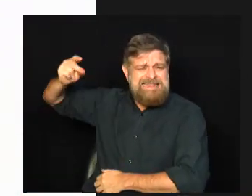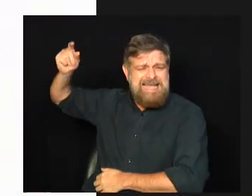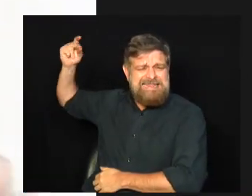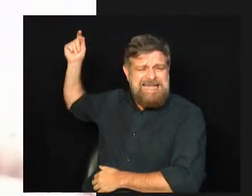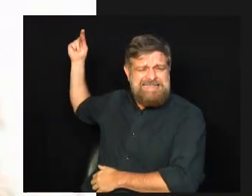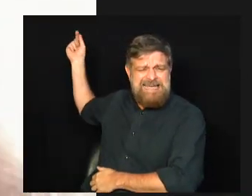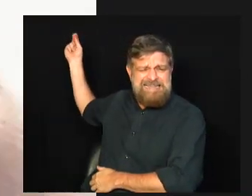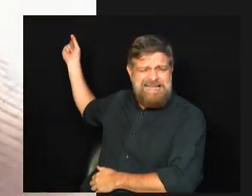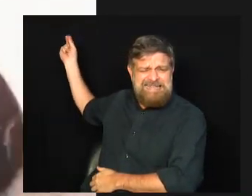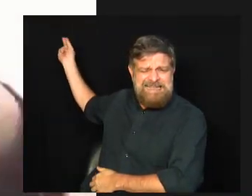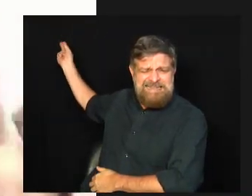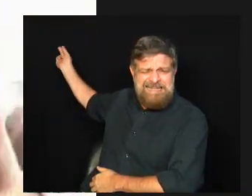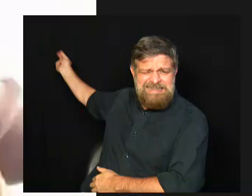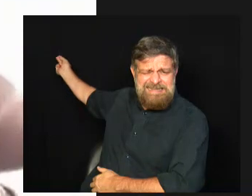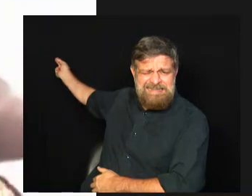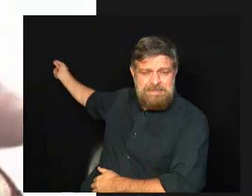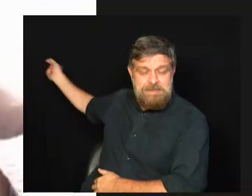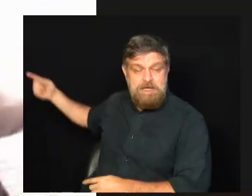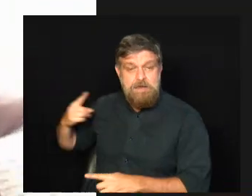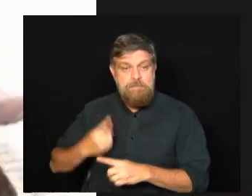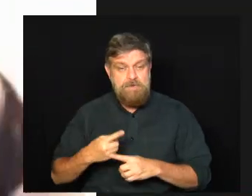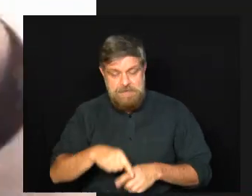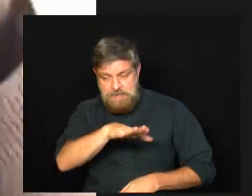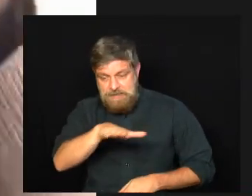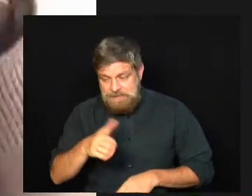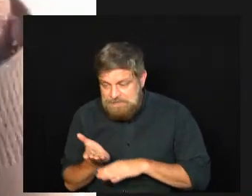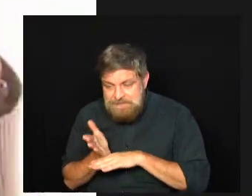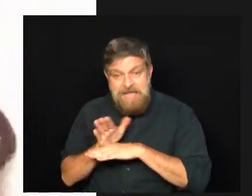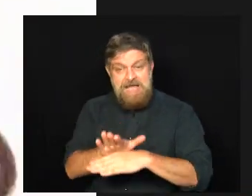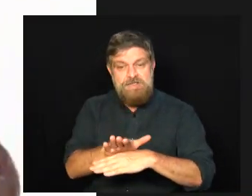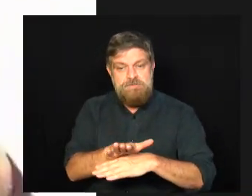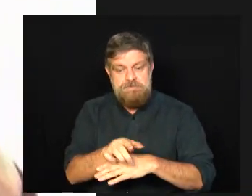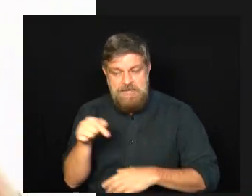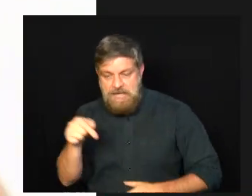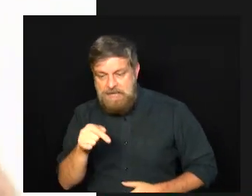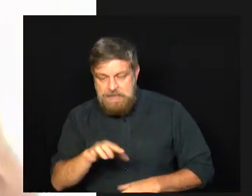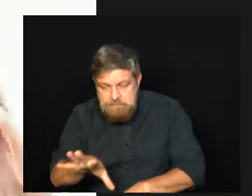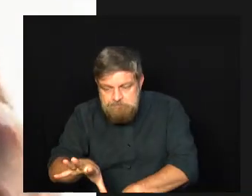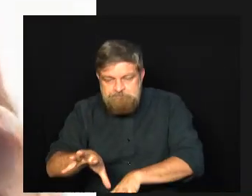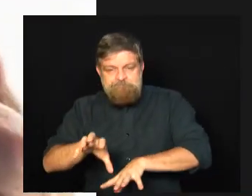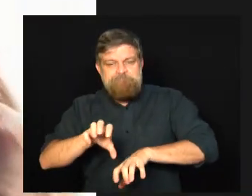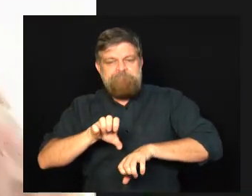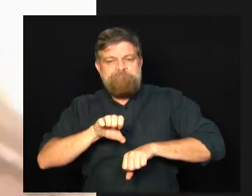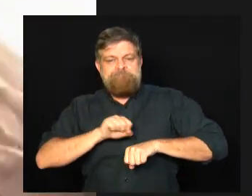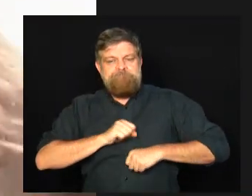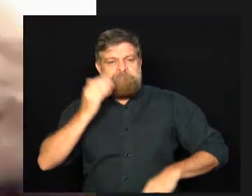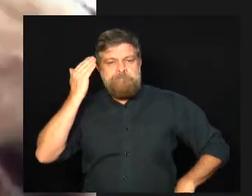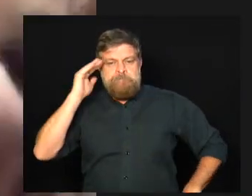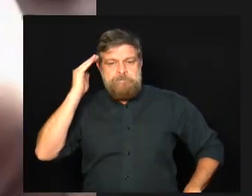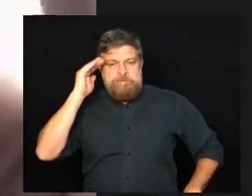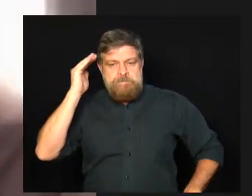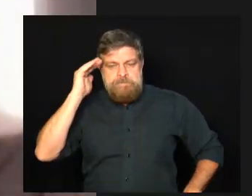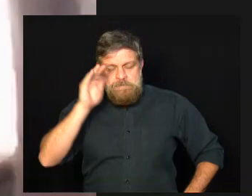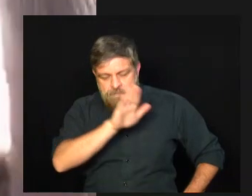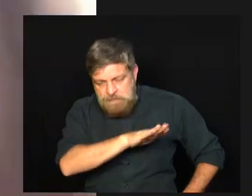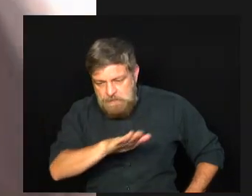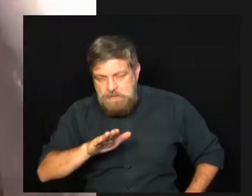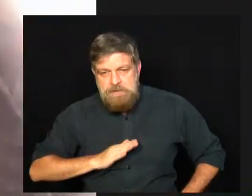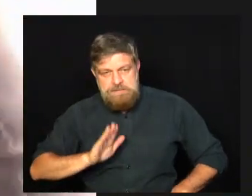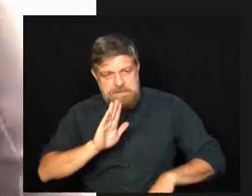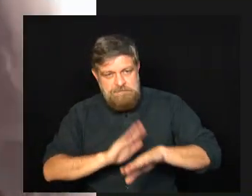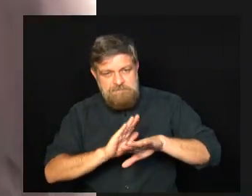ela ajuda a criança a incorporar este sentimento, ela a fazer